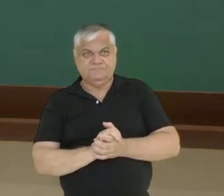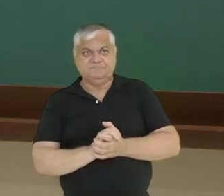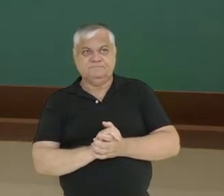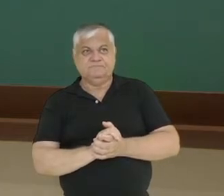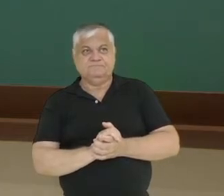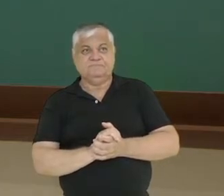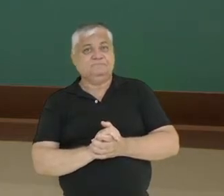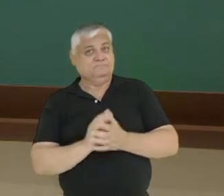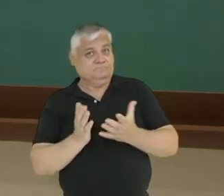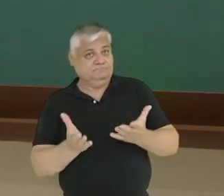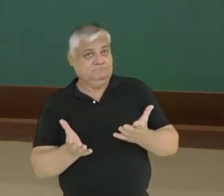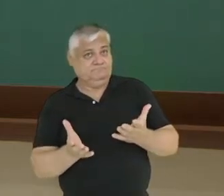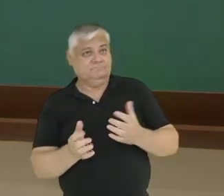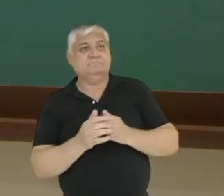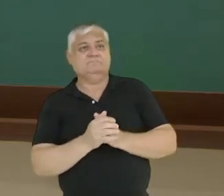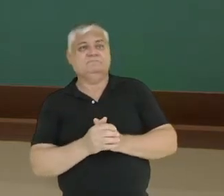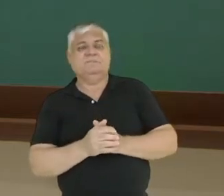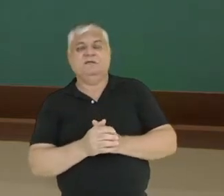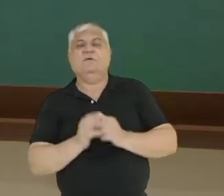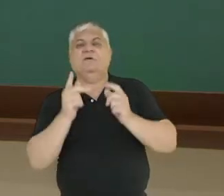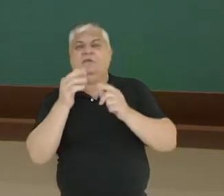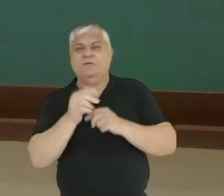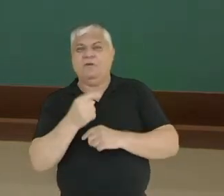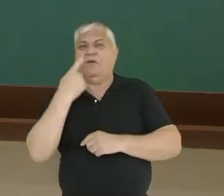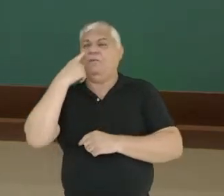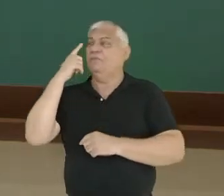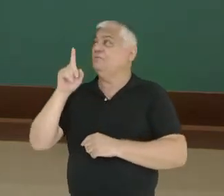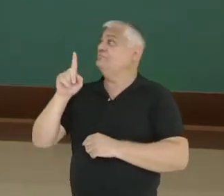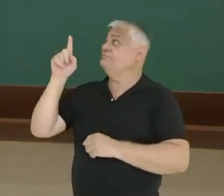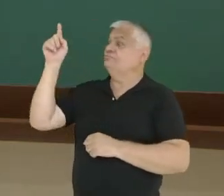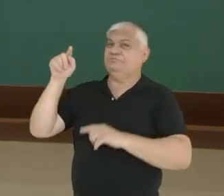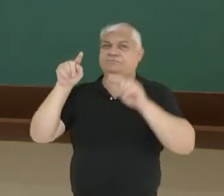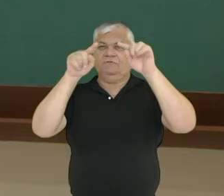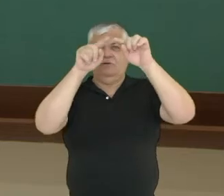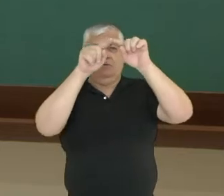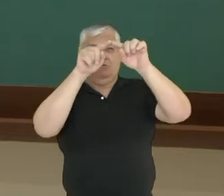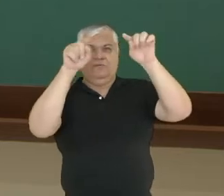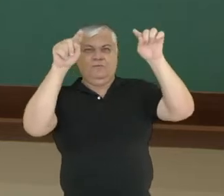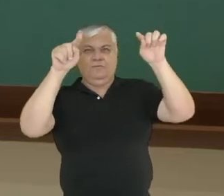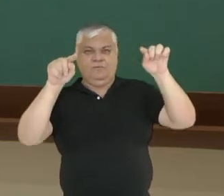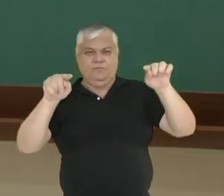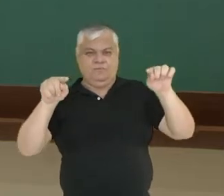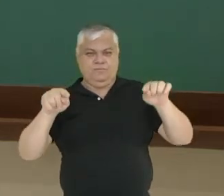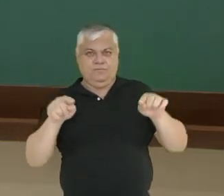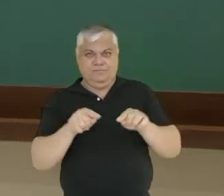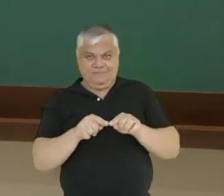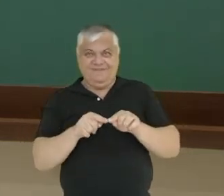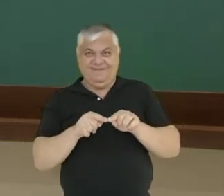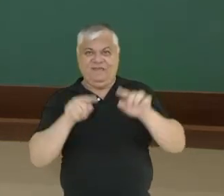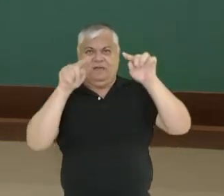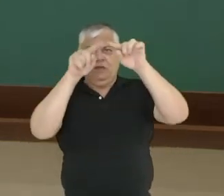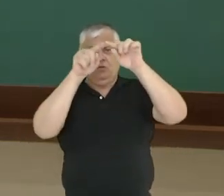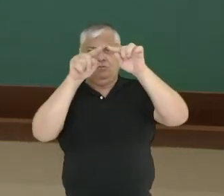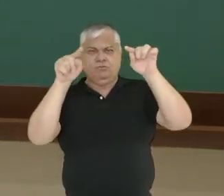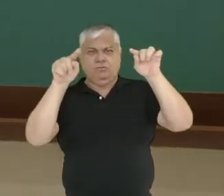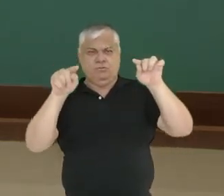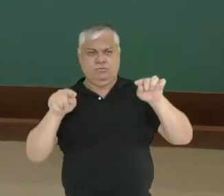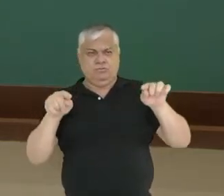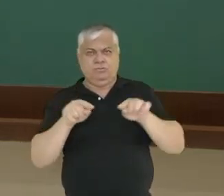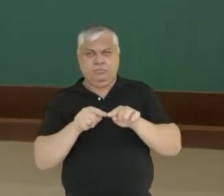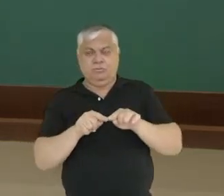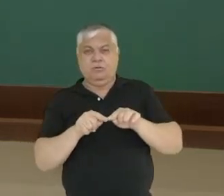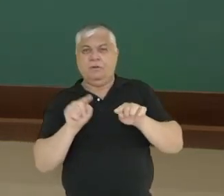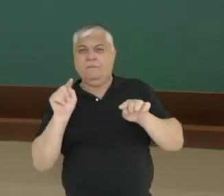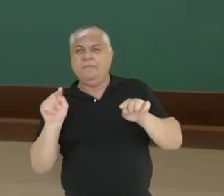Então veja, eu fiz a mesma coisa com os demais ângulos aqui dessa figura. E ao